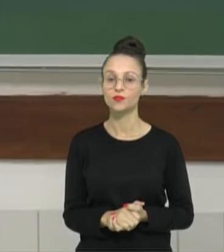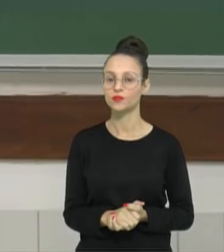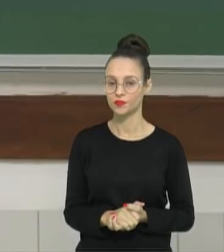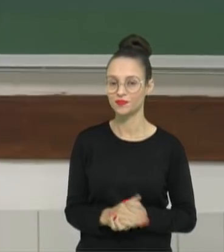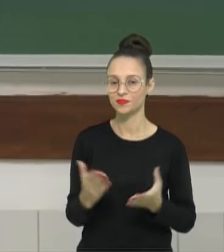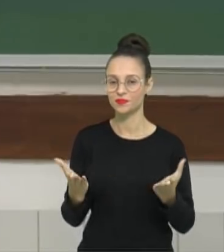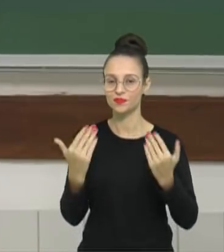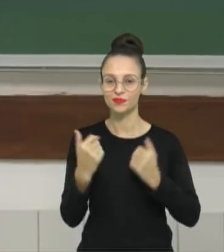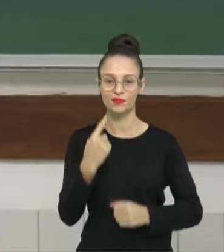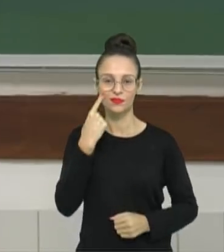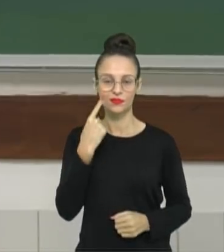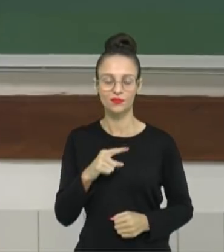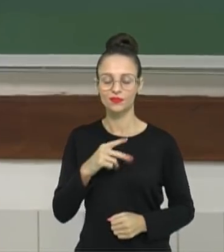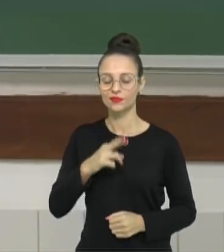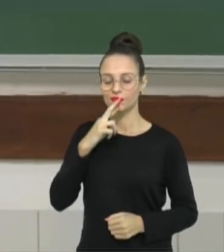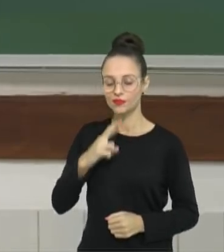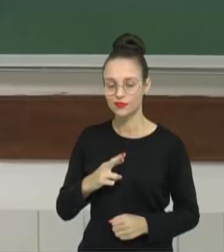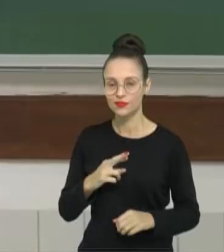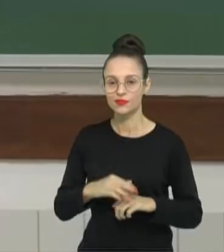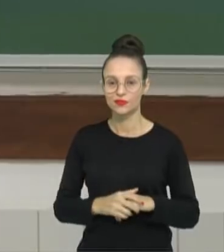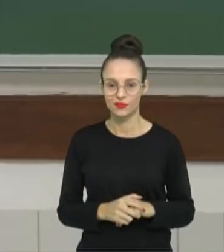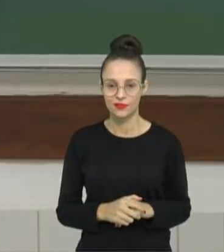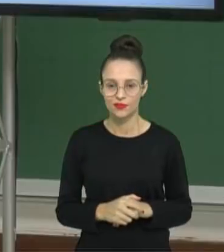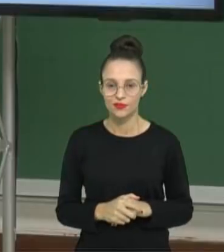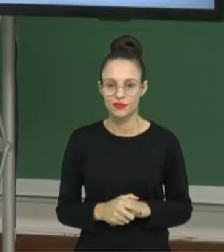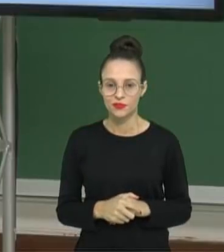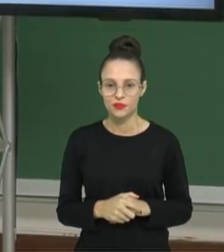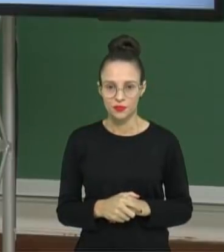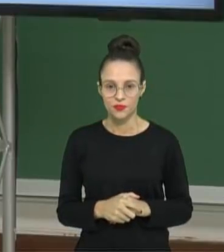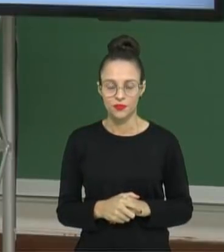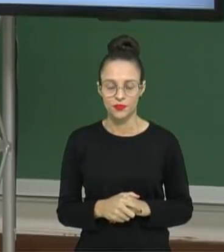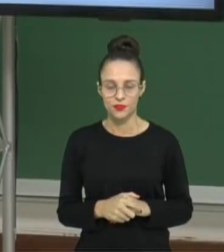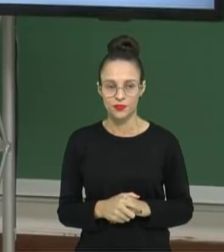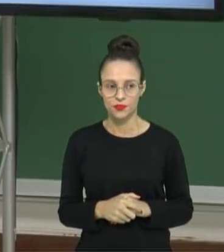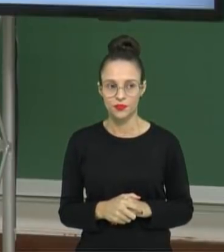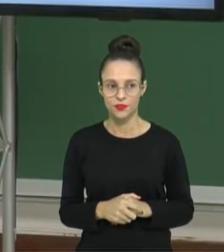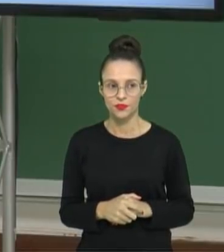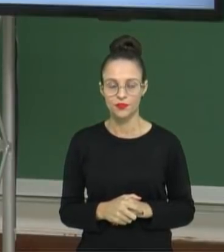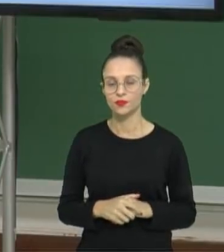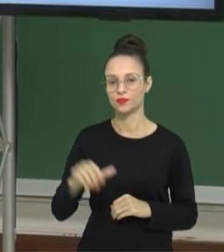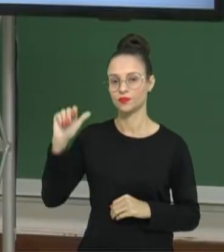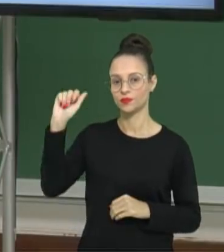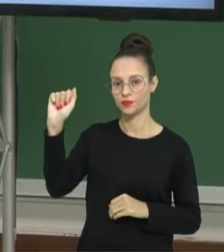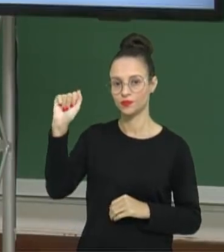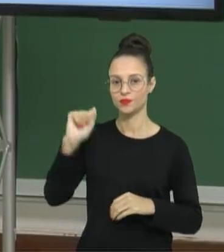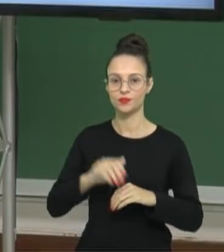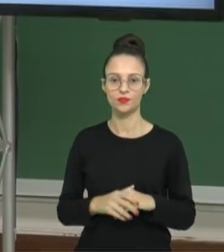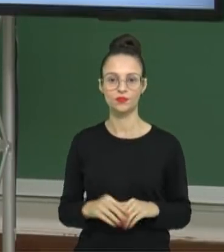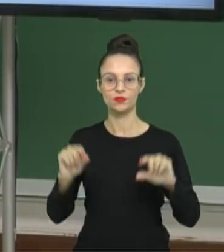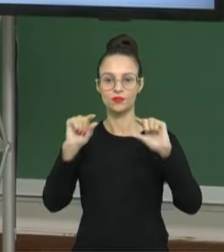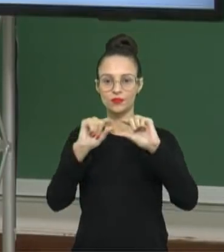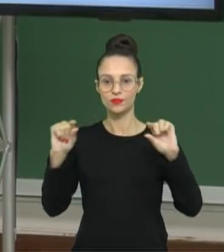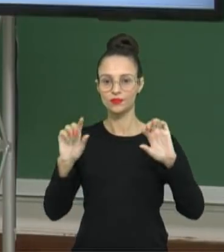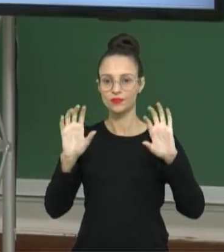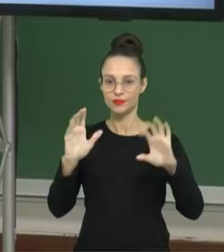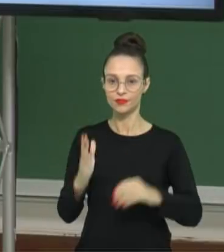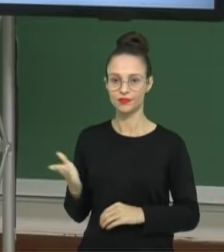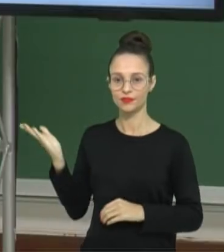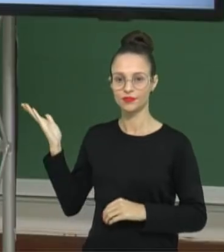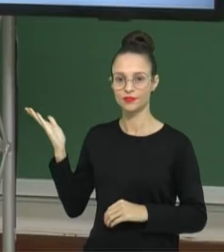Vamos conferir as nossas questões, então? Então, vamos lá. A primeira vai ficar a frase da seguinte